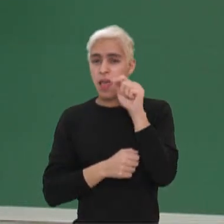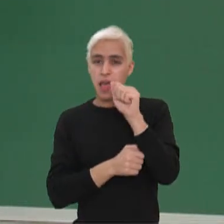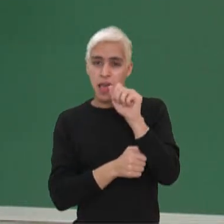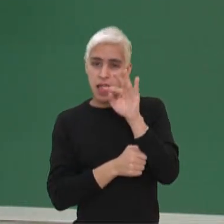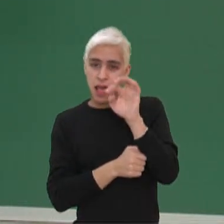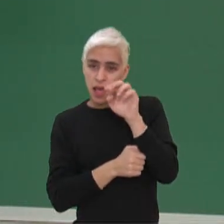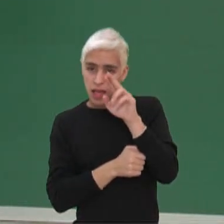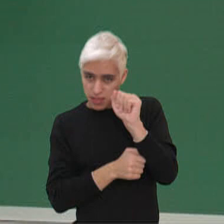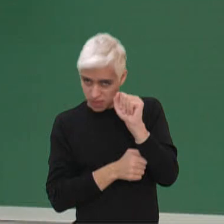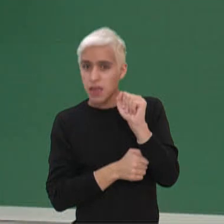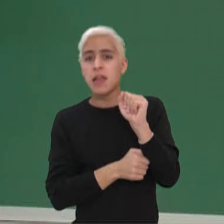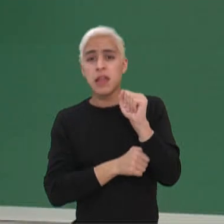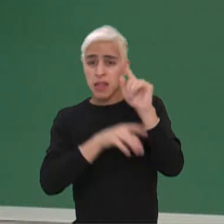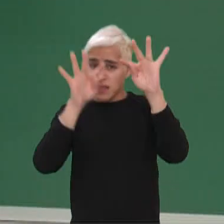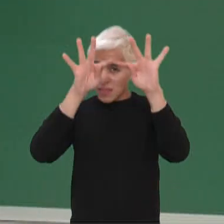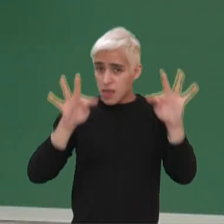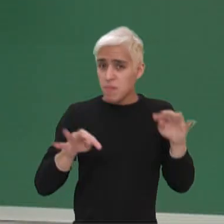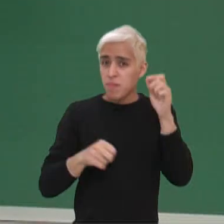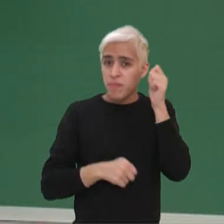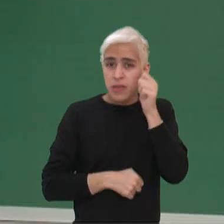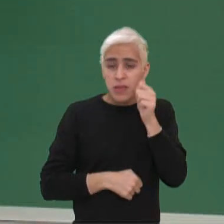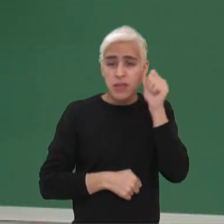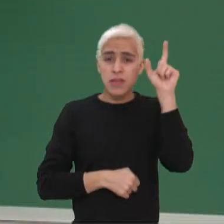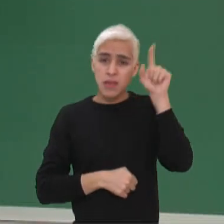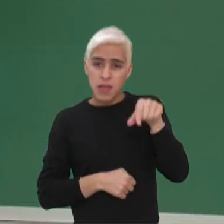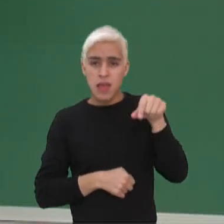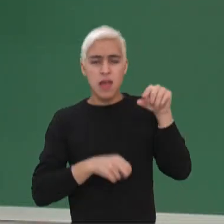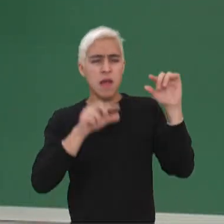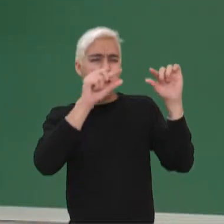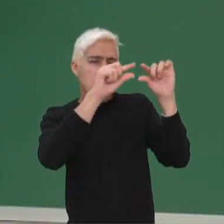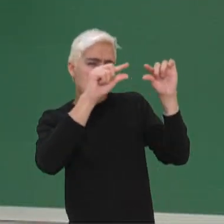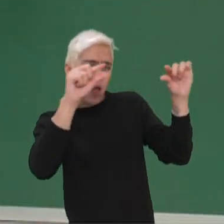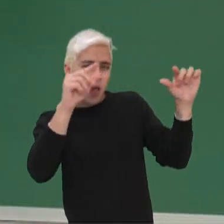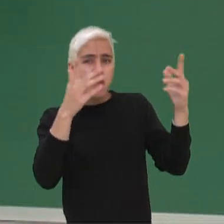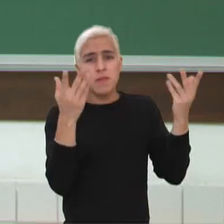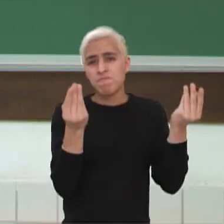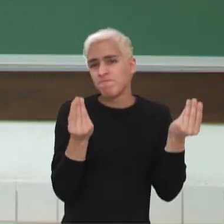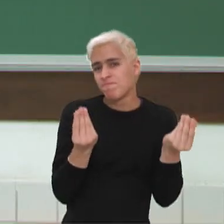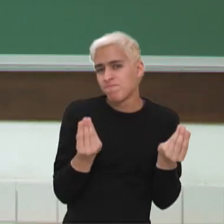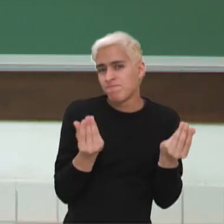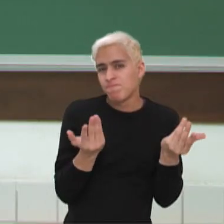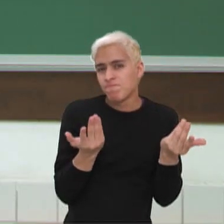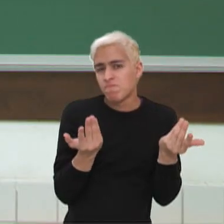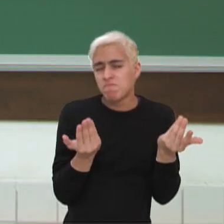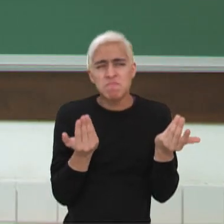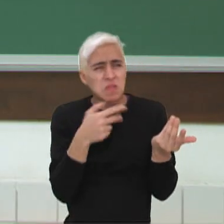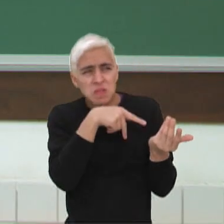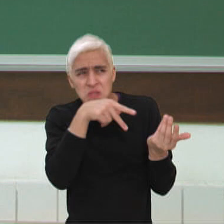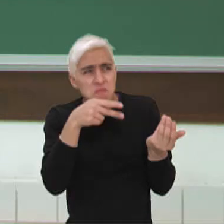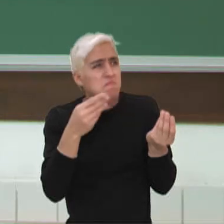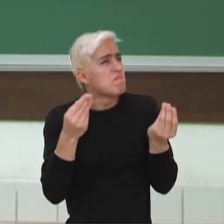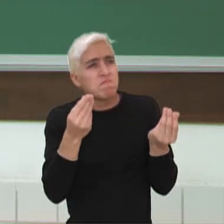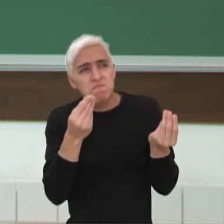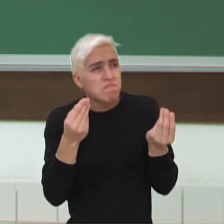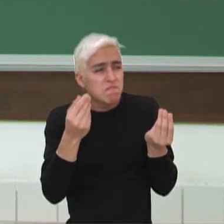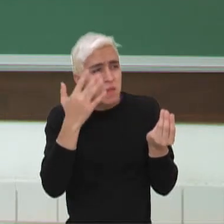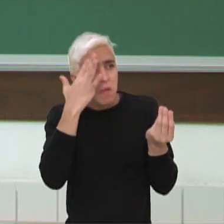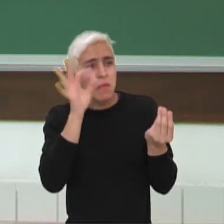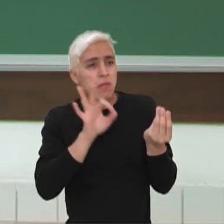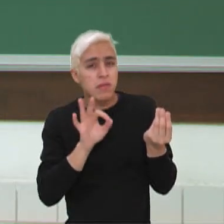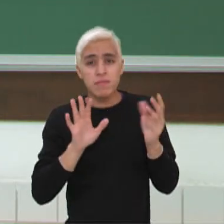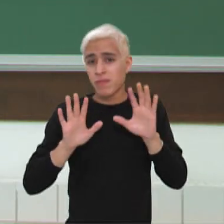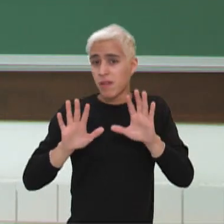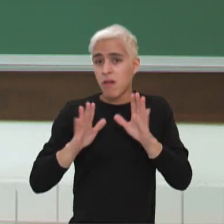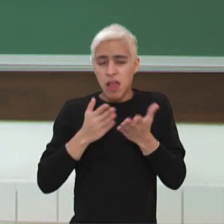uma divindade feminina, é de ordem dórica. Então, como assim, professor? Não estou entendendo. Bom, nem